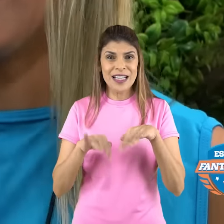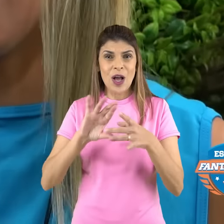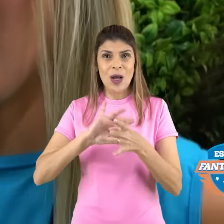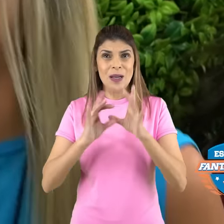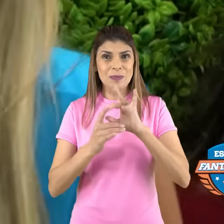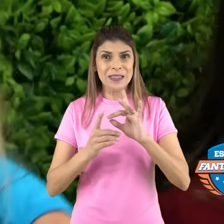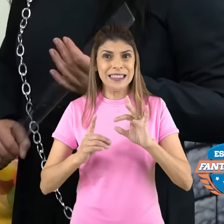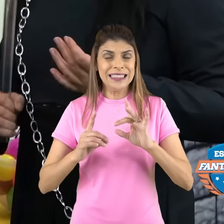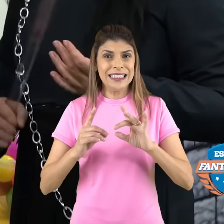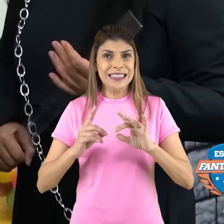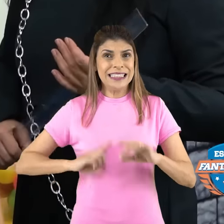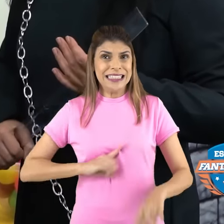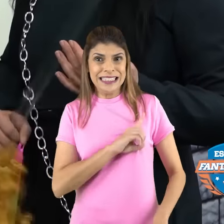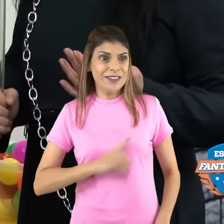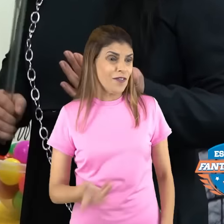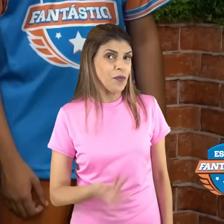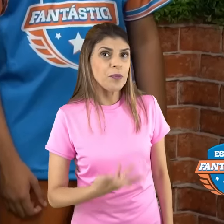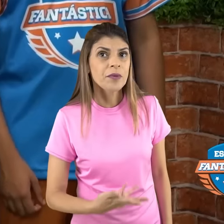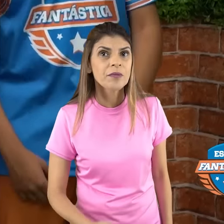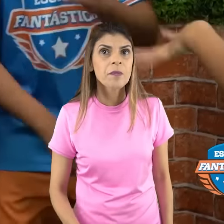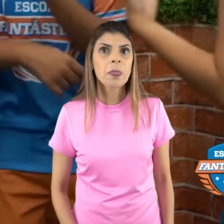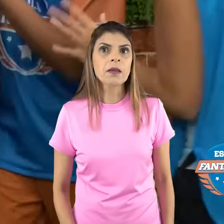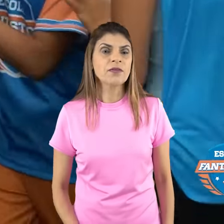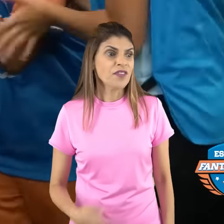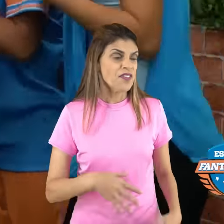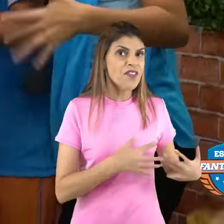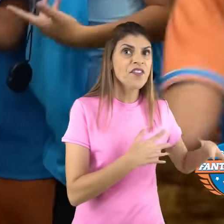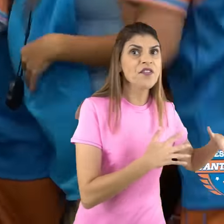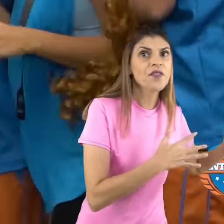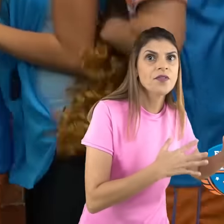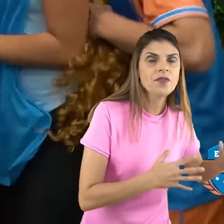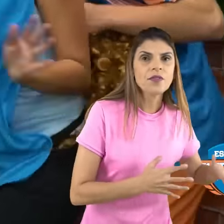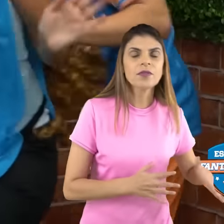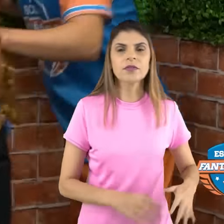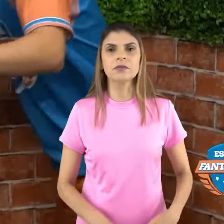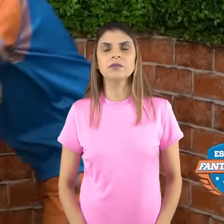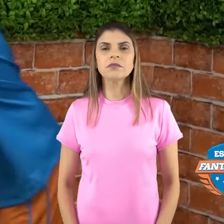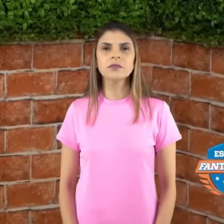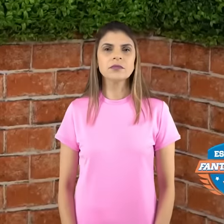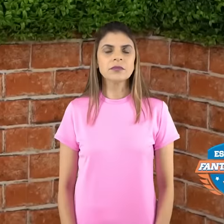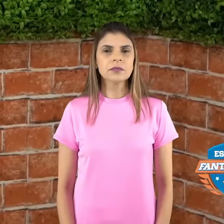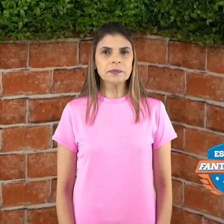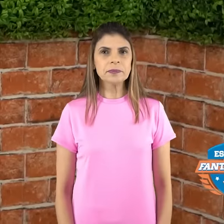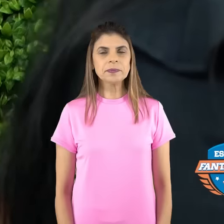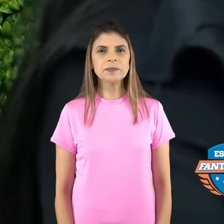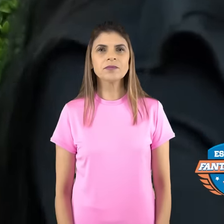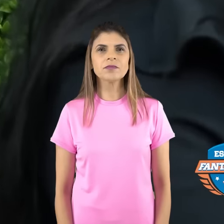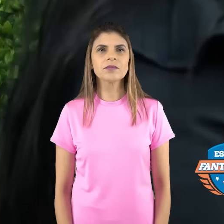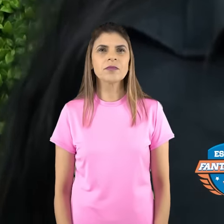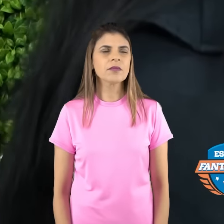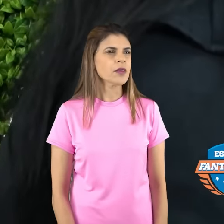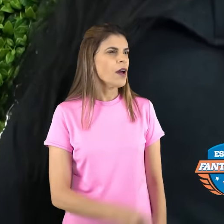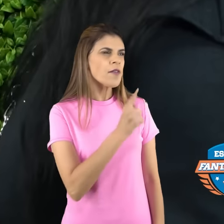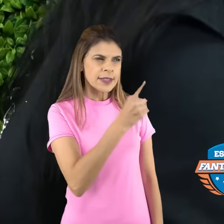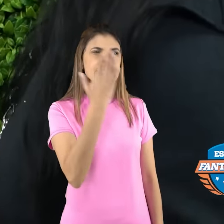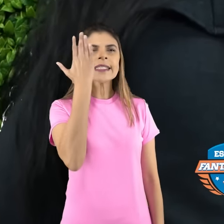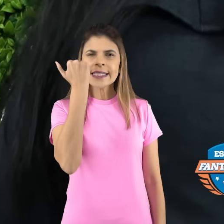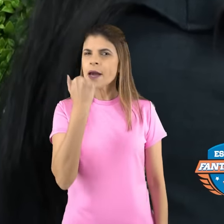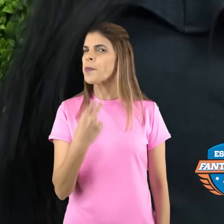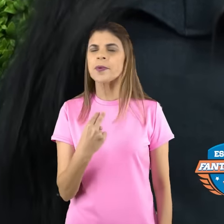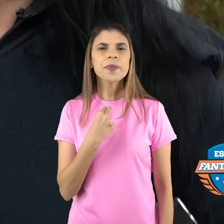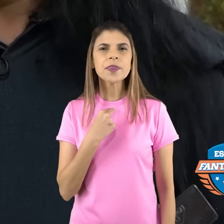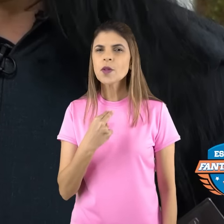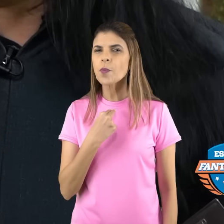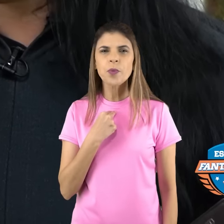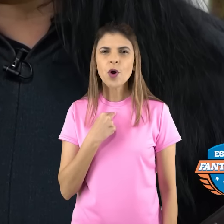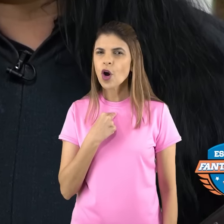pessoal. Vambora. Vai, gente, vai. Vai. Você sabe muito